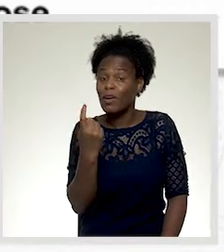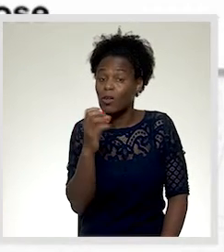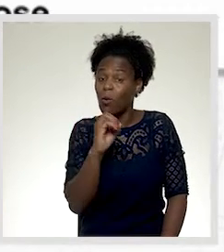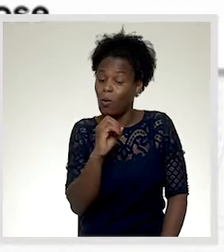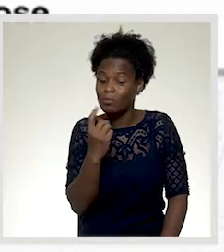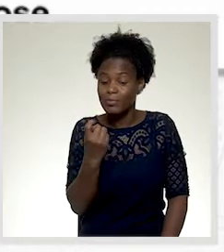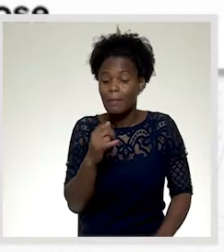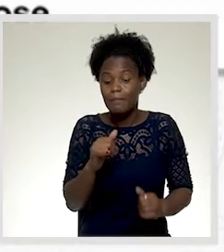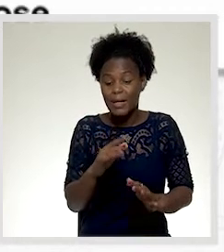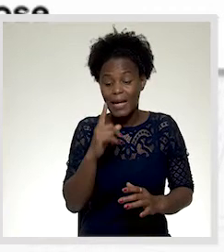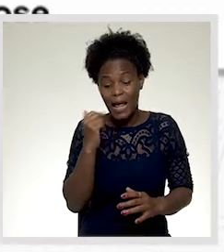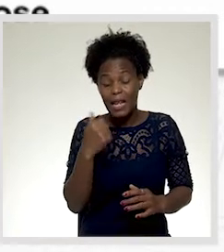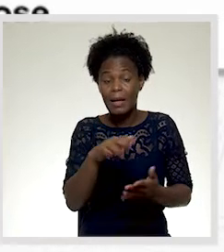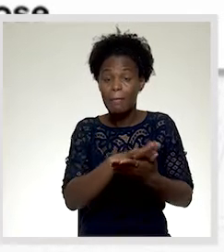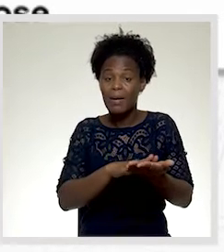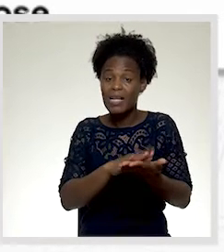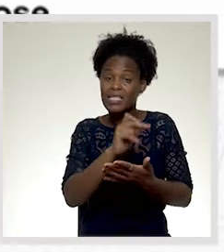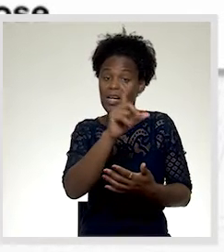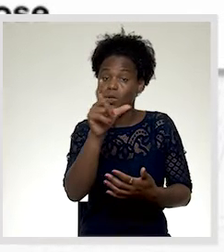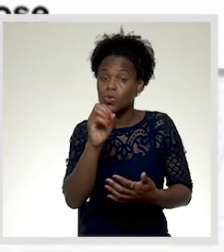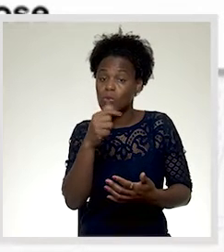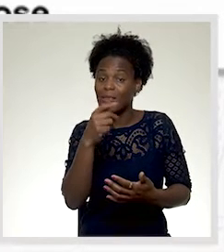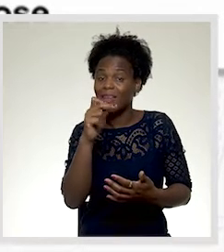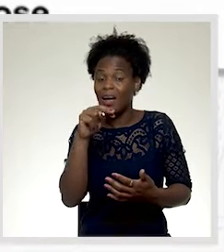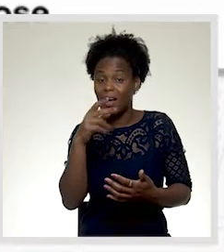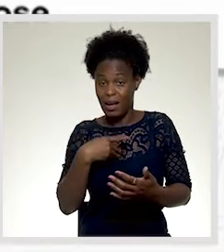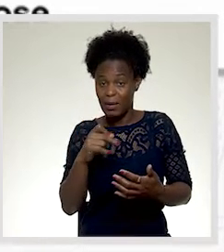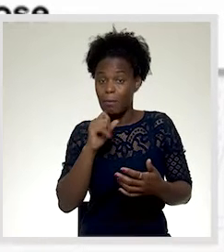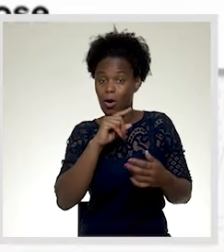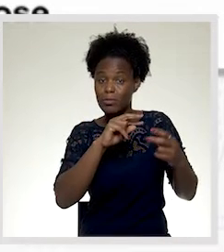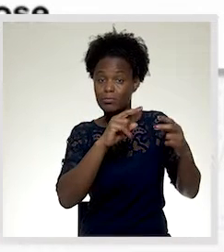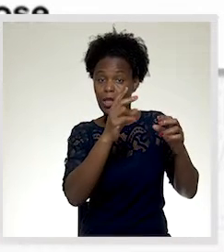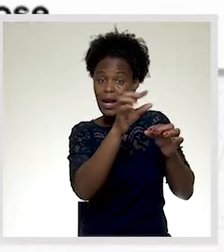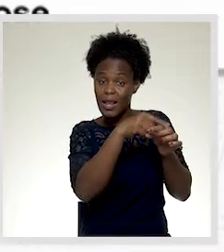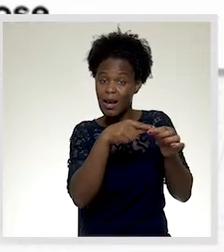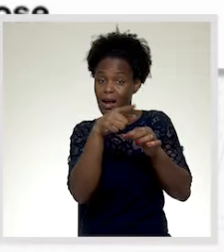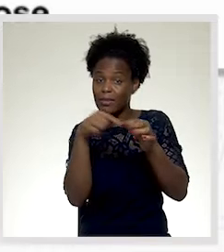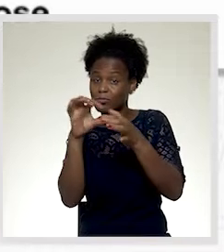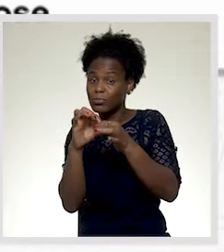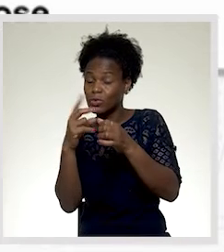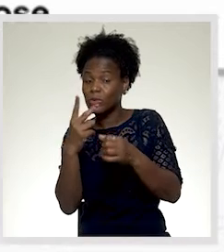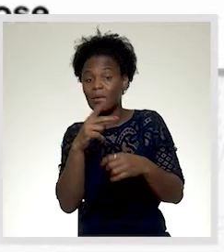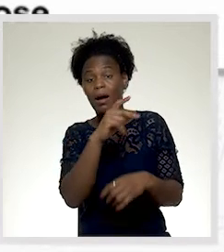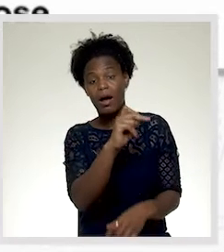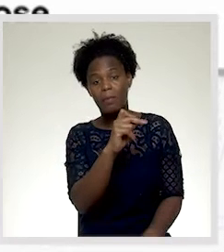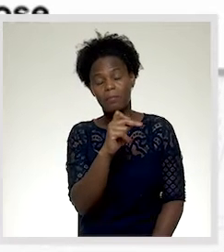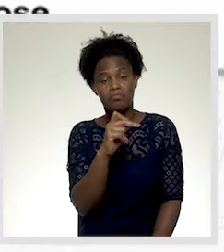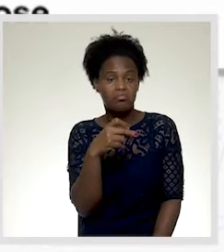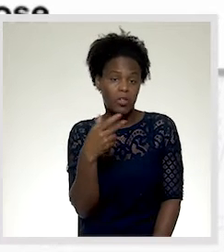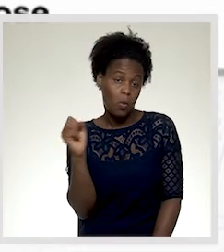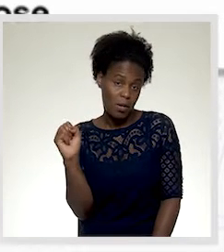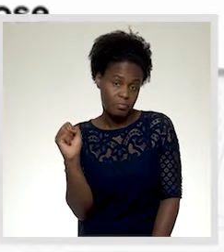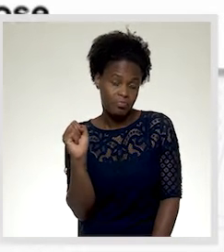Tá bom? No entanto, também, elas possuem as bases azotadas, que podem ser de anel duplo, como as bases púricas,